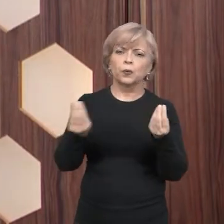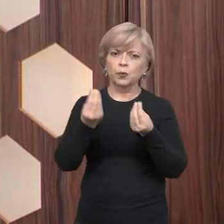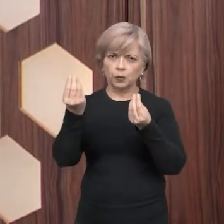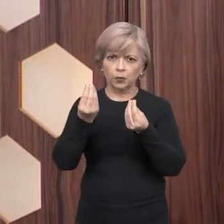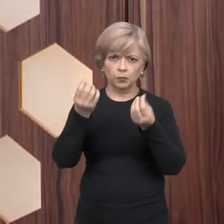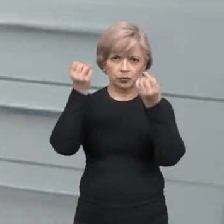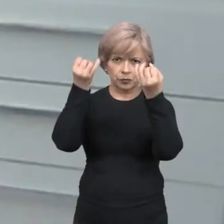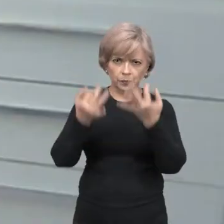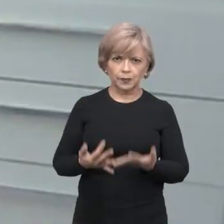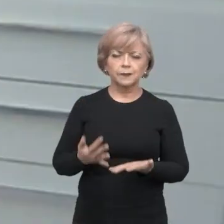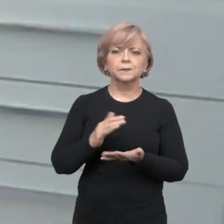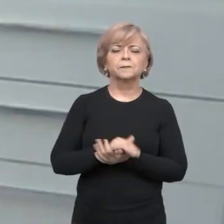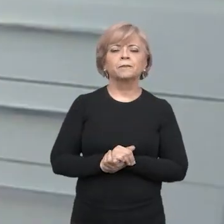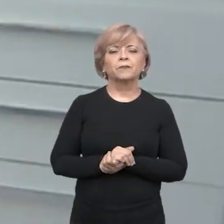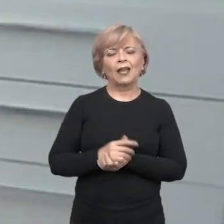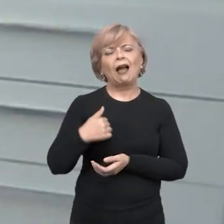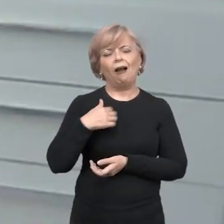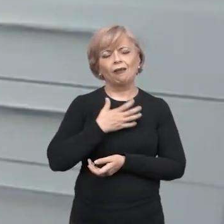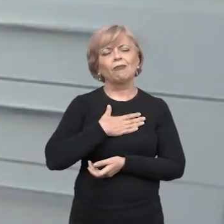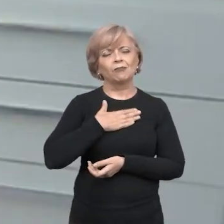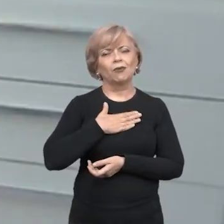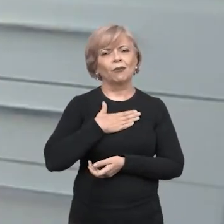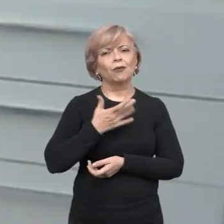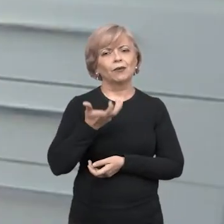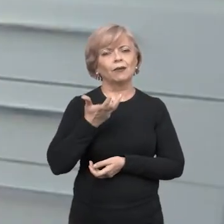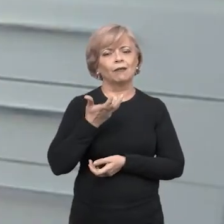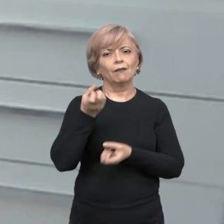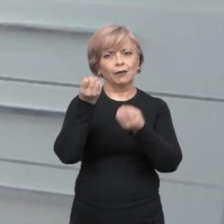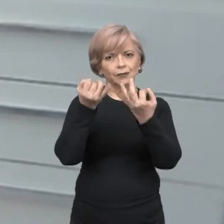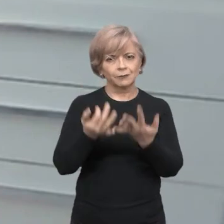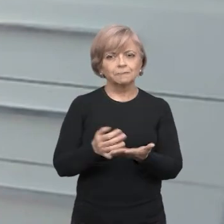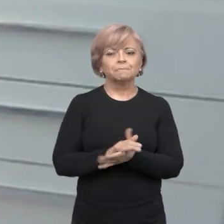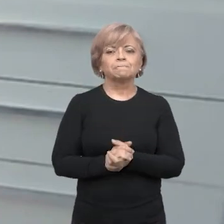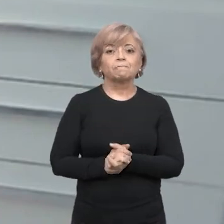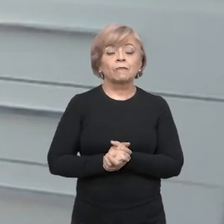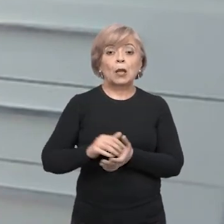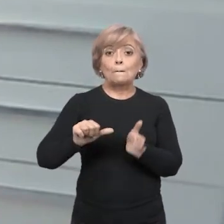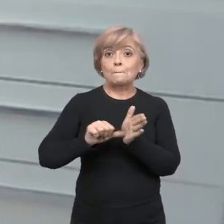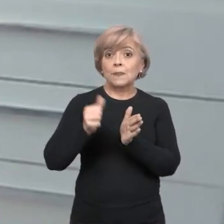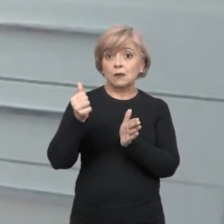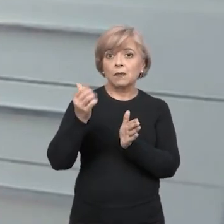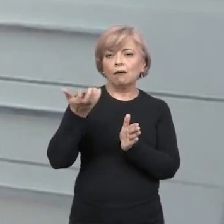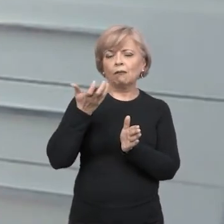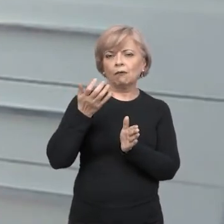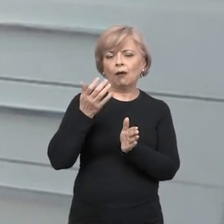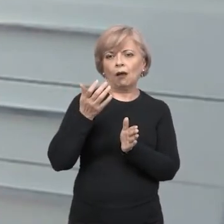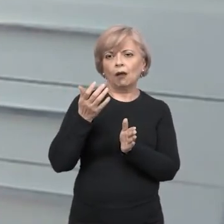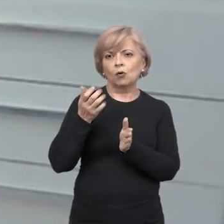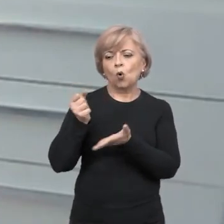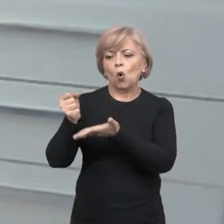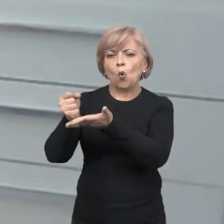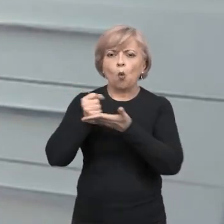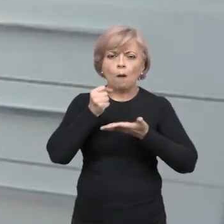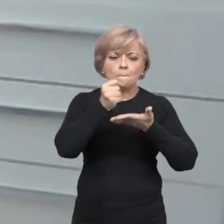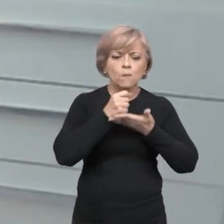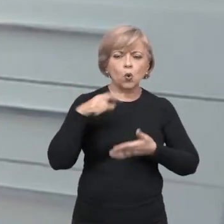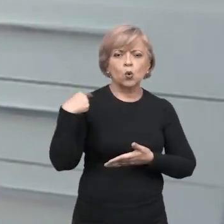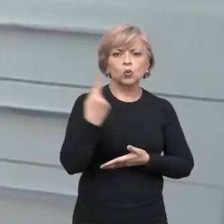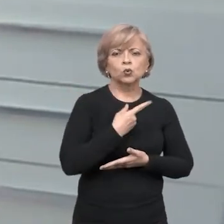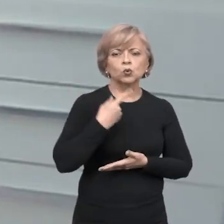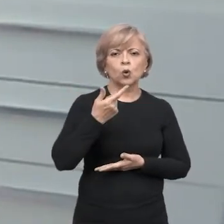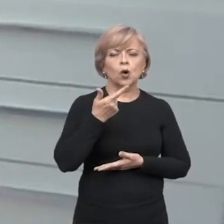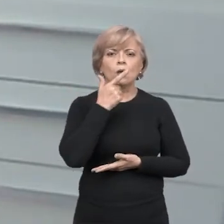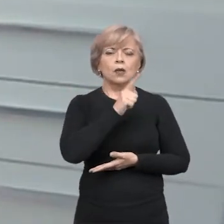gostaria de ressaltar a eu gostaria eu gostaria sim primeiro é gostaria de ressaltar o apoio nós recebemos